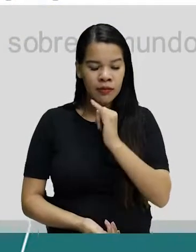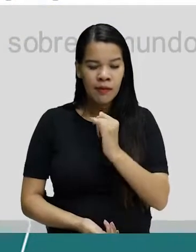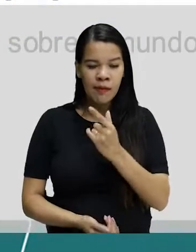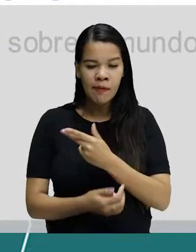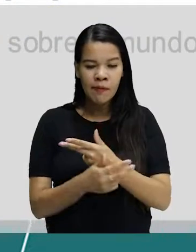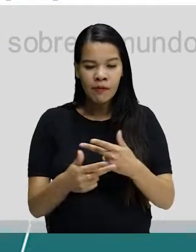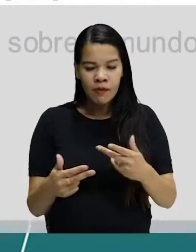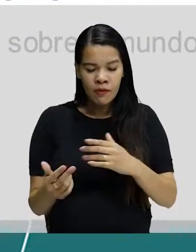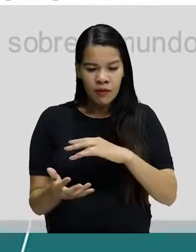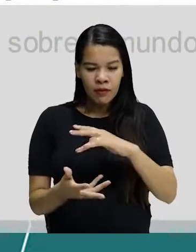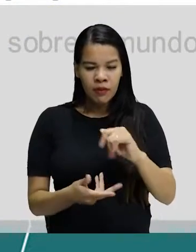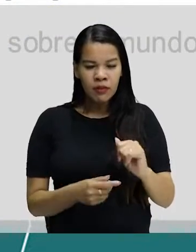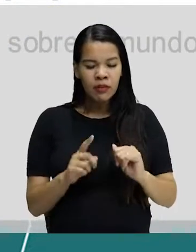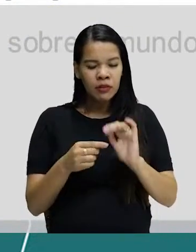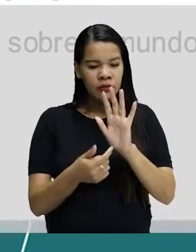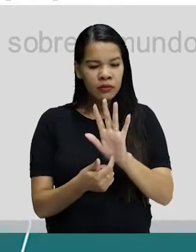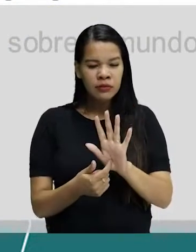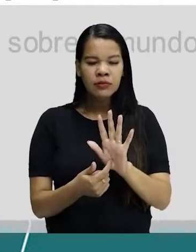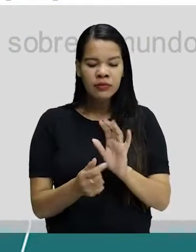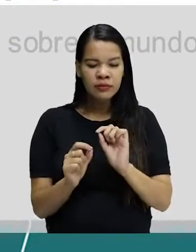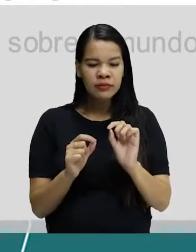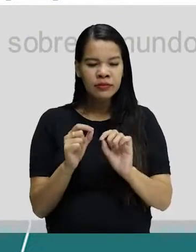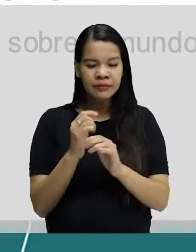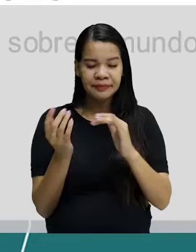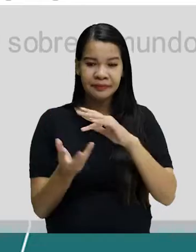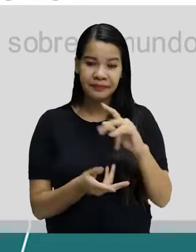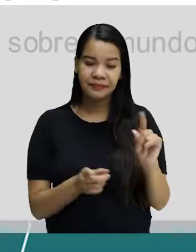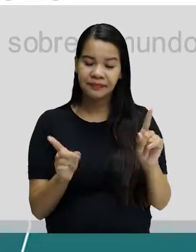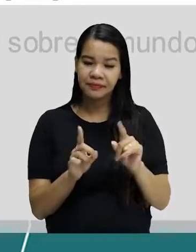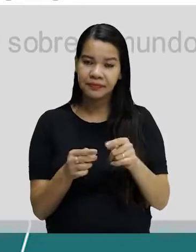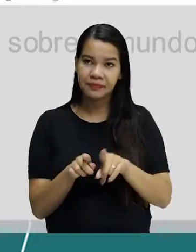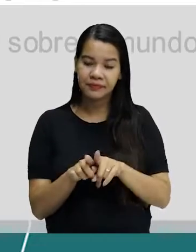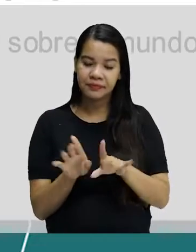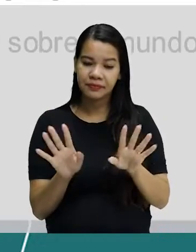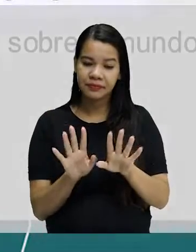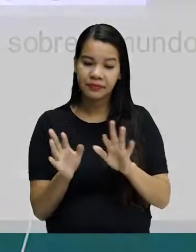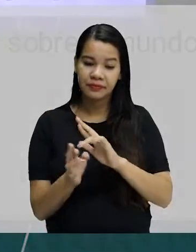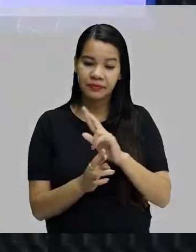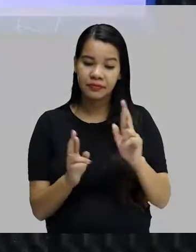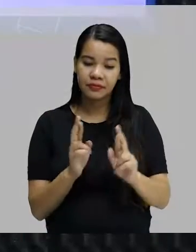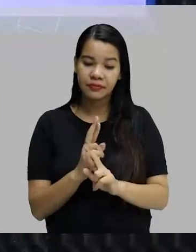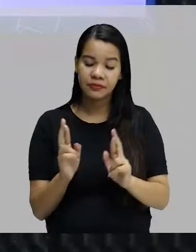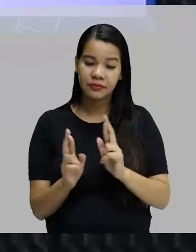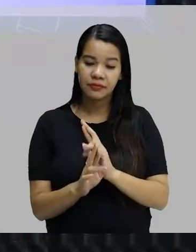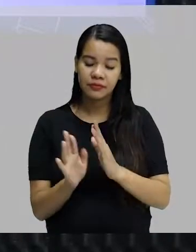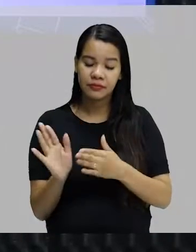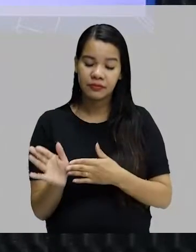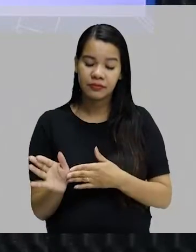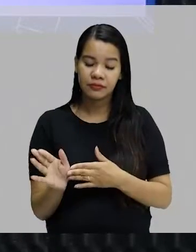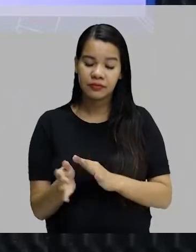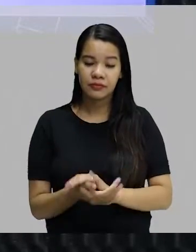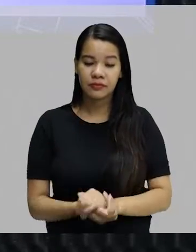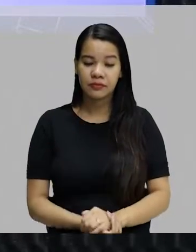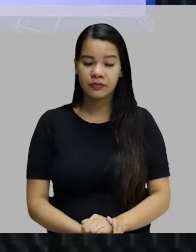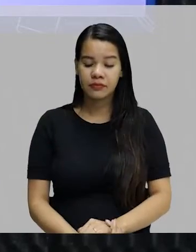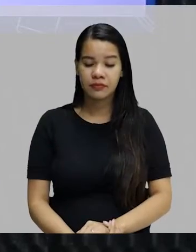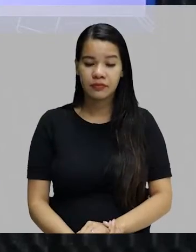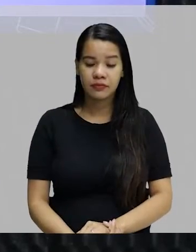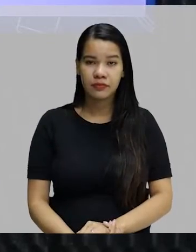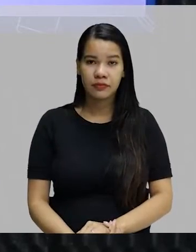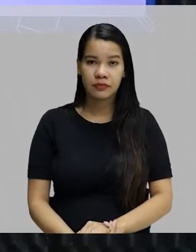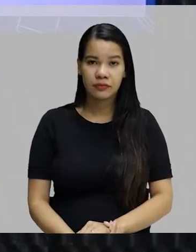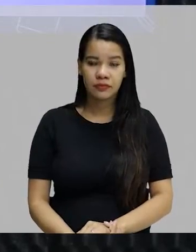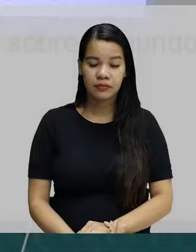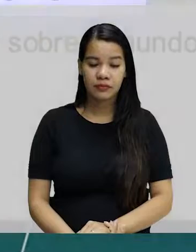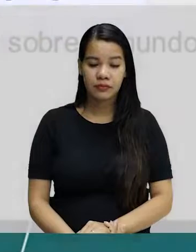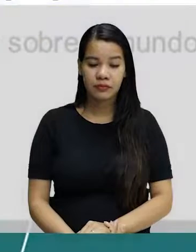mundo é mostrar algo no mundo. Também não é esta a relação que é estabelecida, não é bem por aí que nós vamos encontrar a